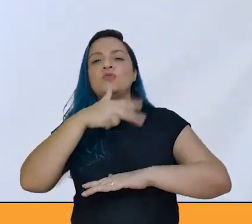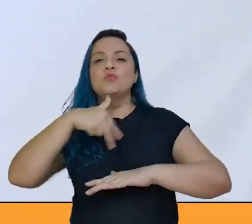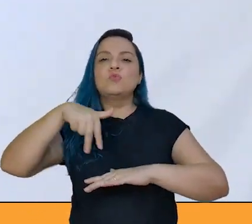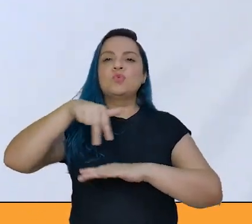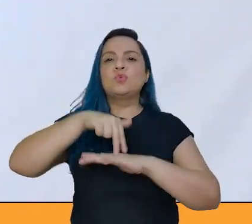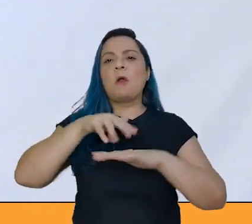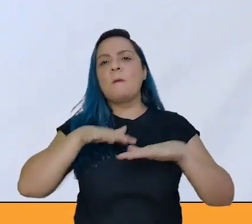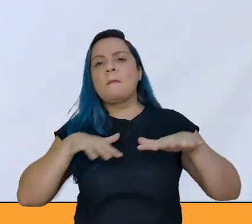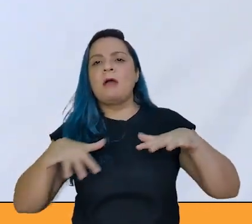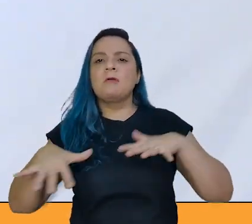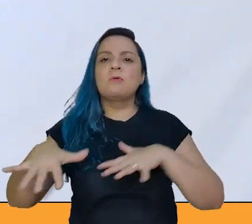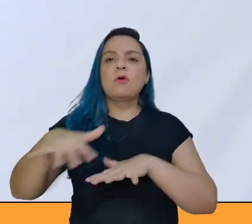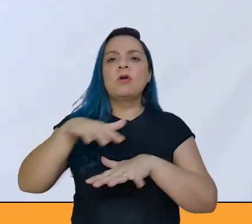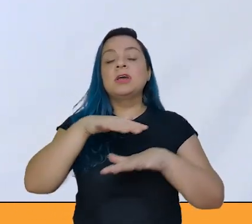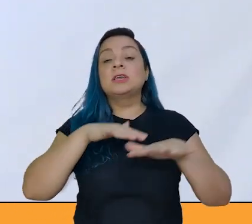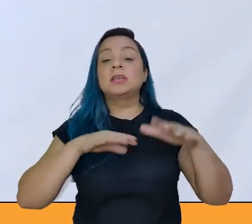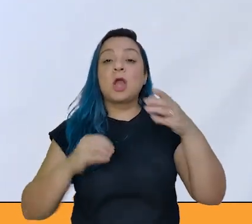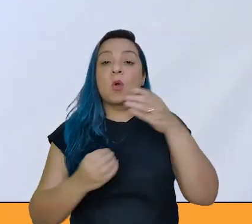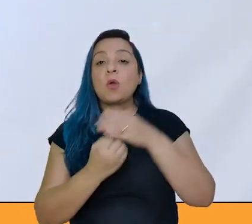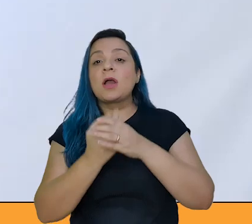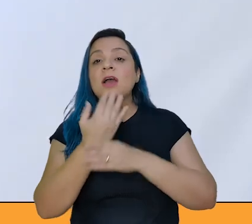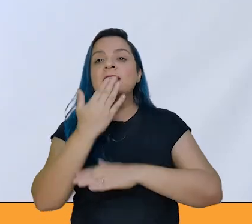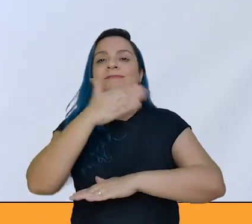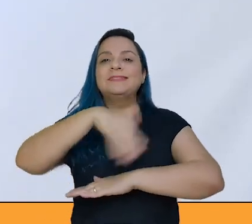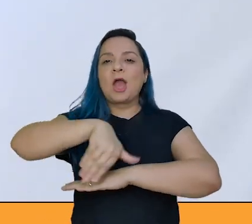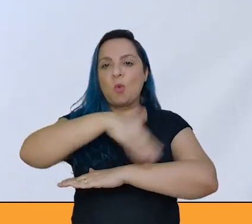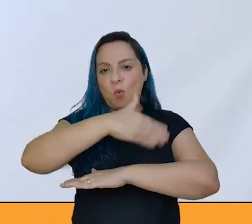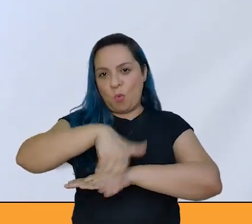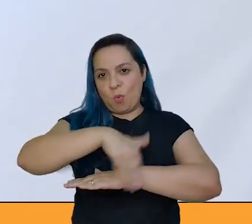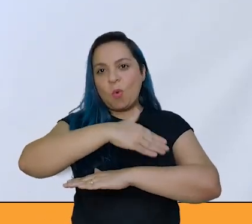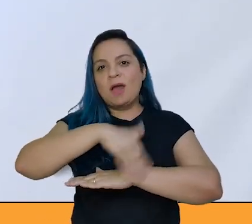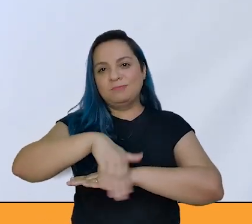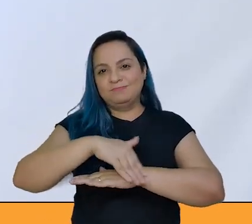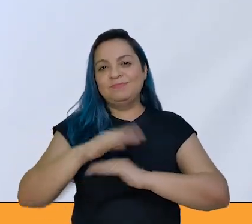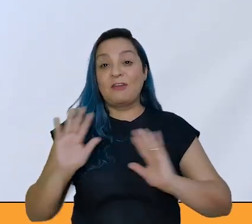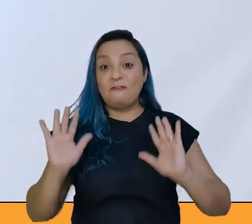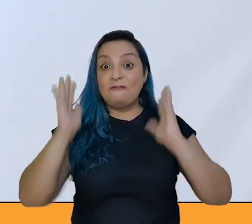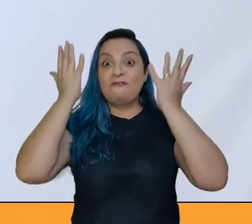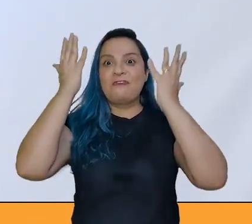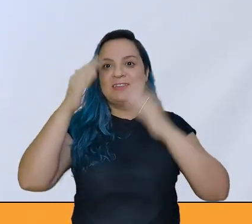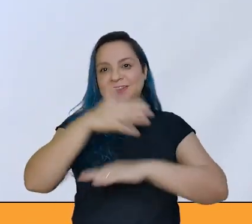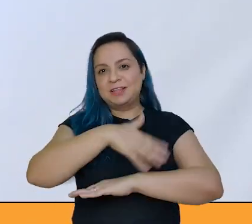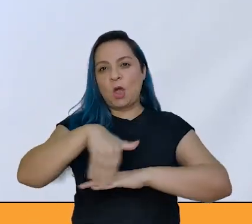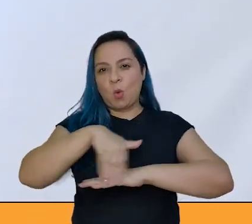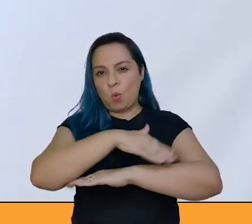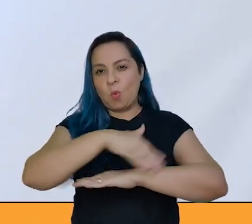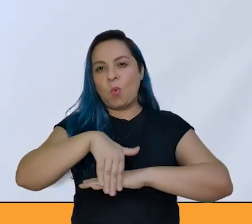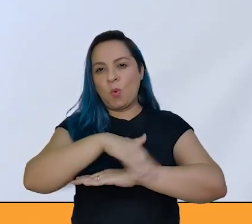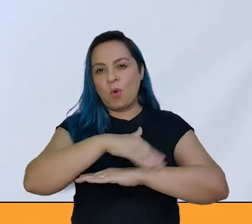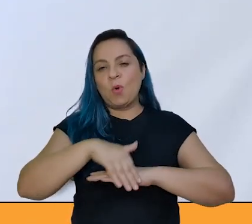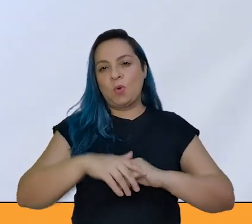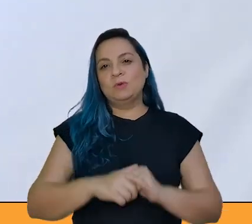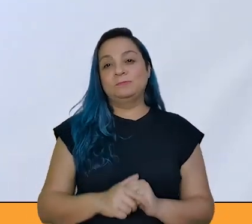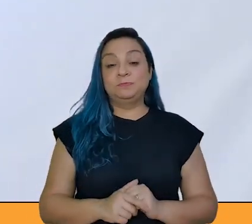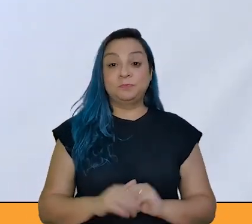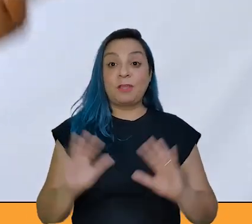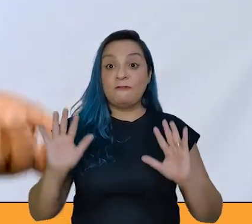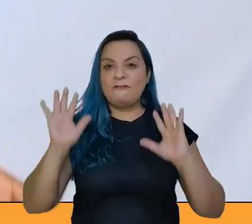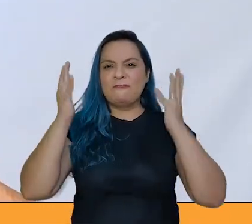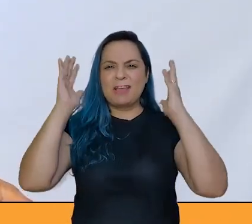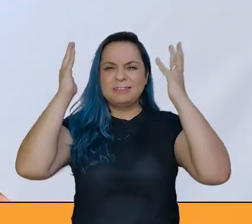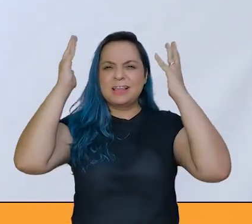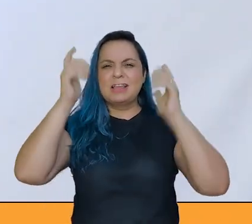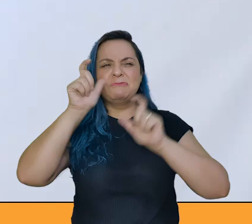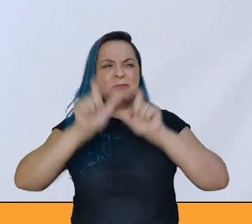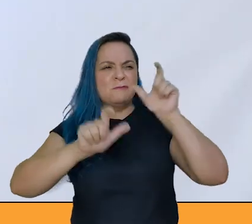movimentos que surgiram a partir da festa, que surgiram a partir do festejo. Festejo também é